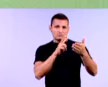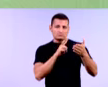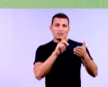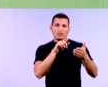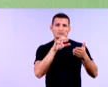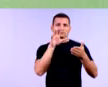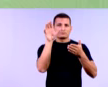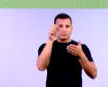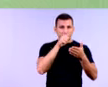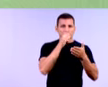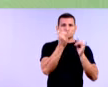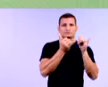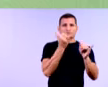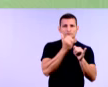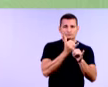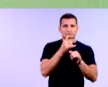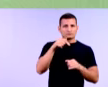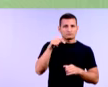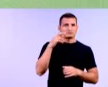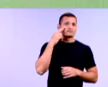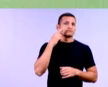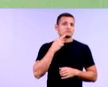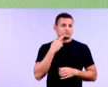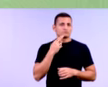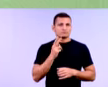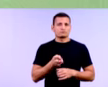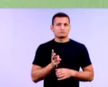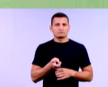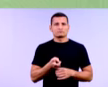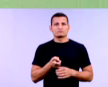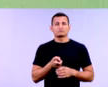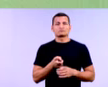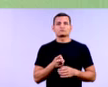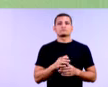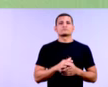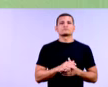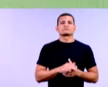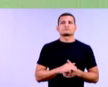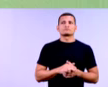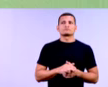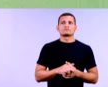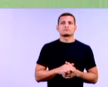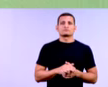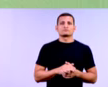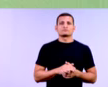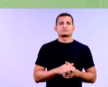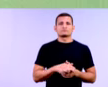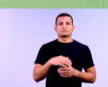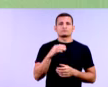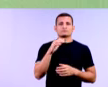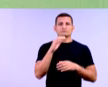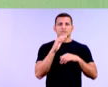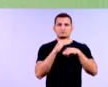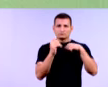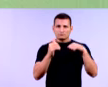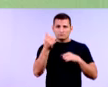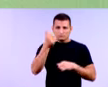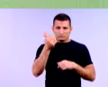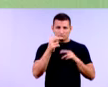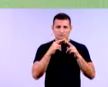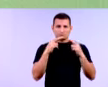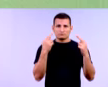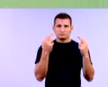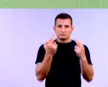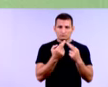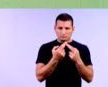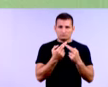internet, aqui de Rondônia mesmo, a convocação, olha, Convocação para a primeira reunião do ano, que será